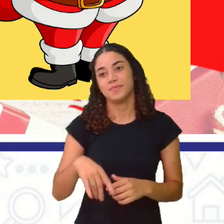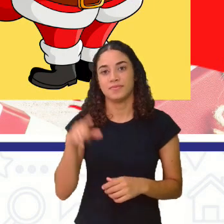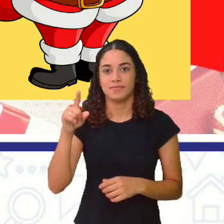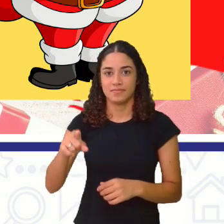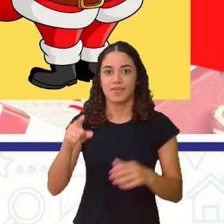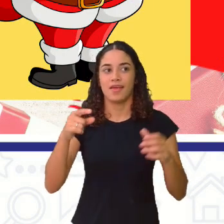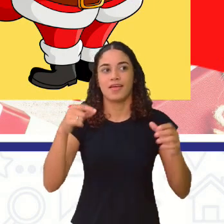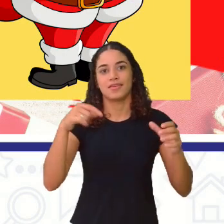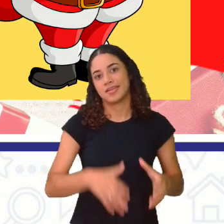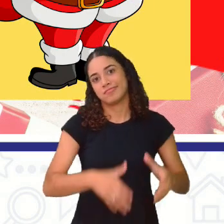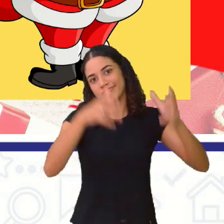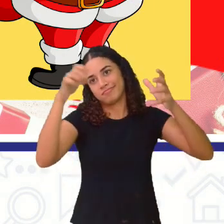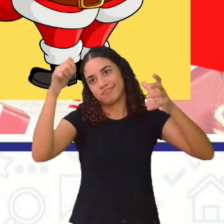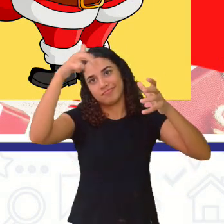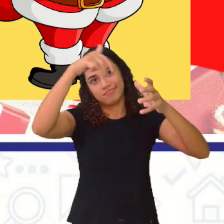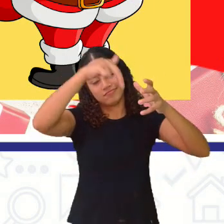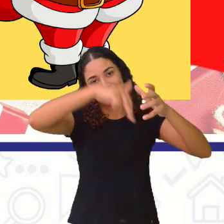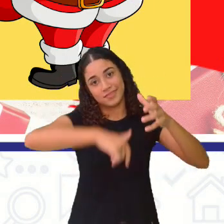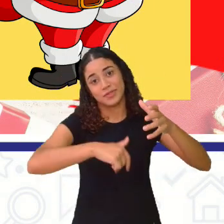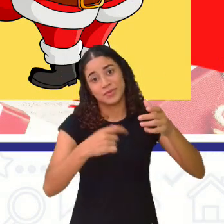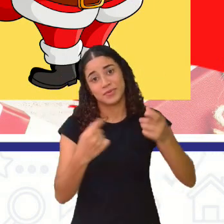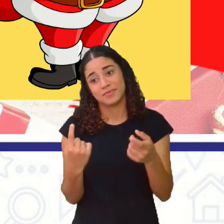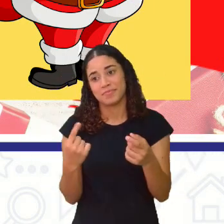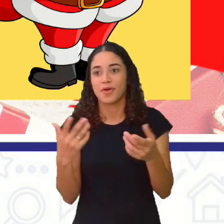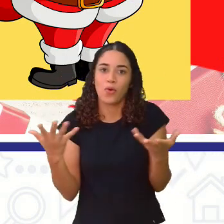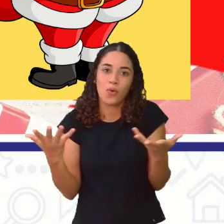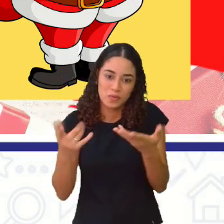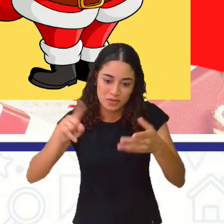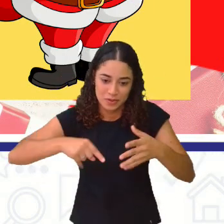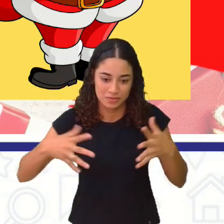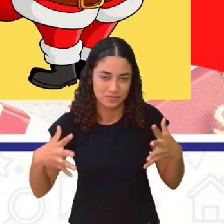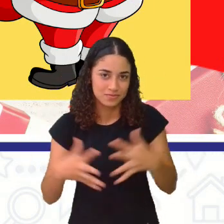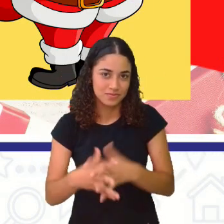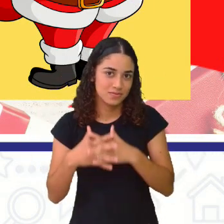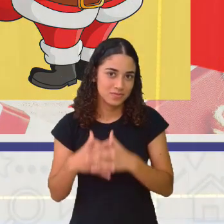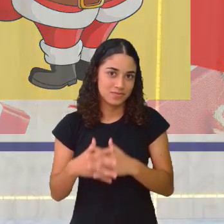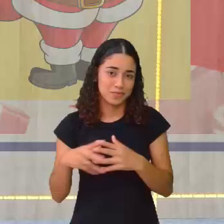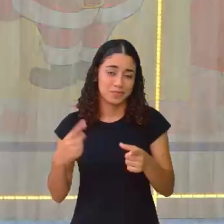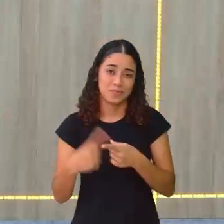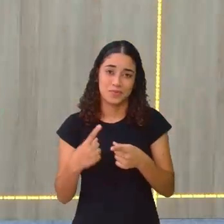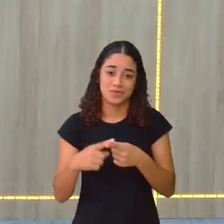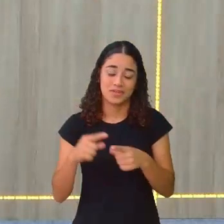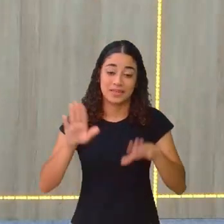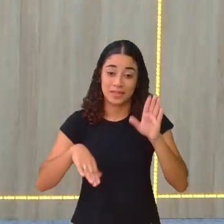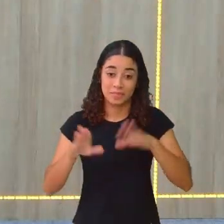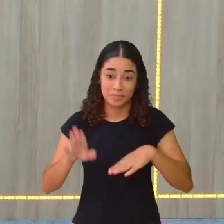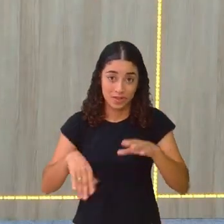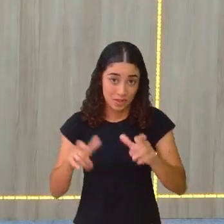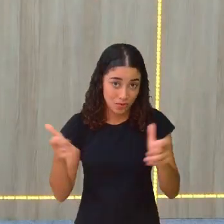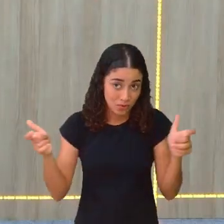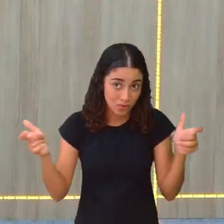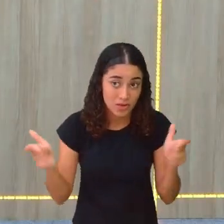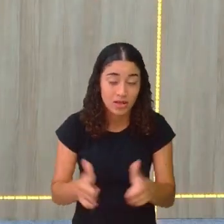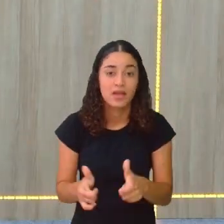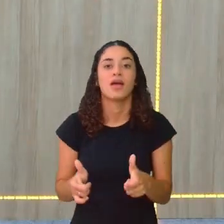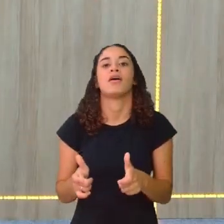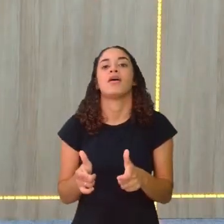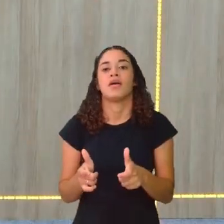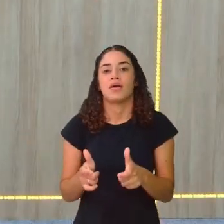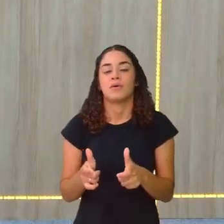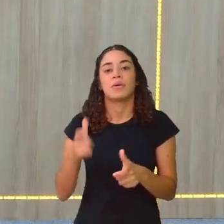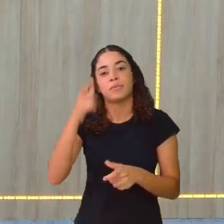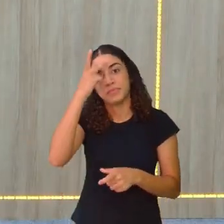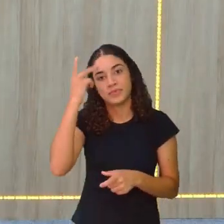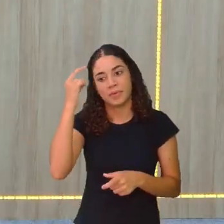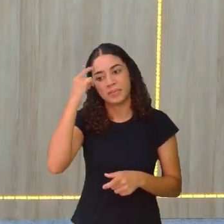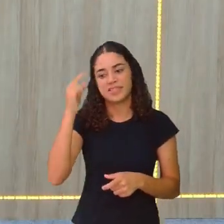é complicado, né? Porque a depender do local, né? Se o Papai Noel fosse seguro ali, né? Ia dizer, está invadindo a minha propriedade, né? Então